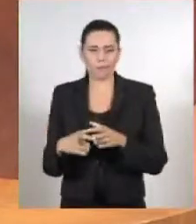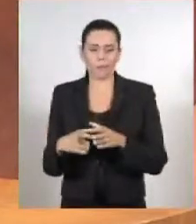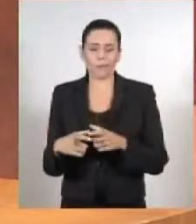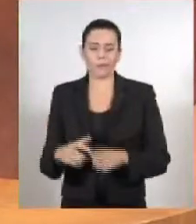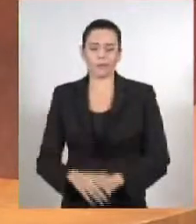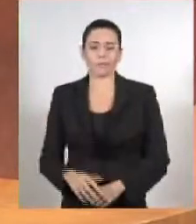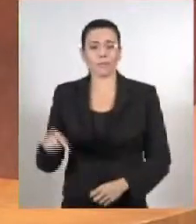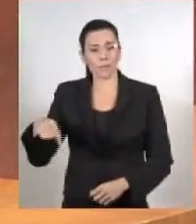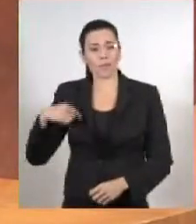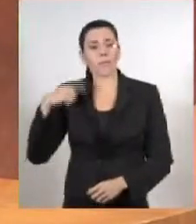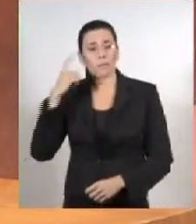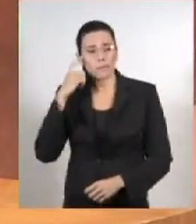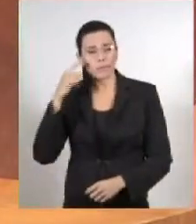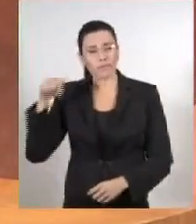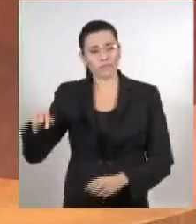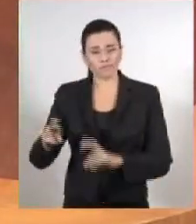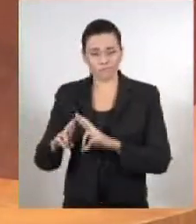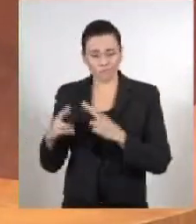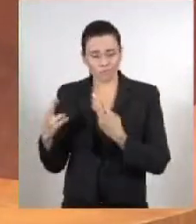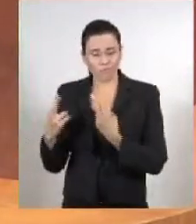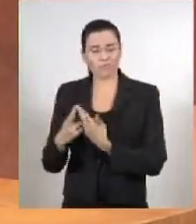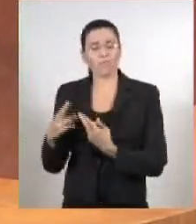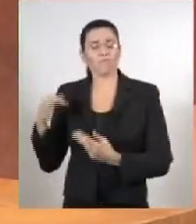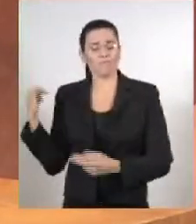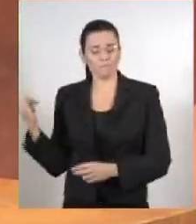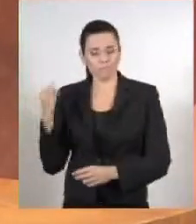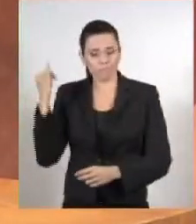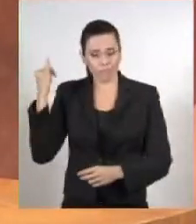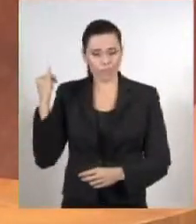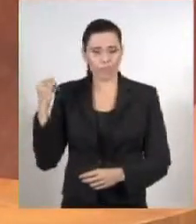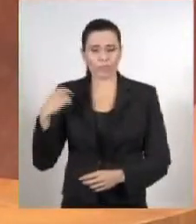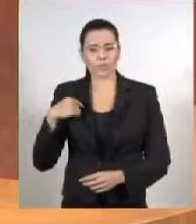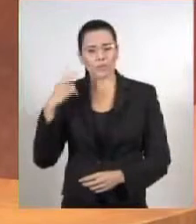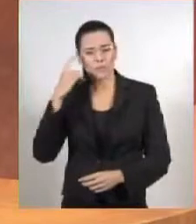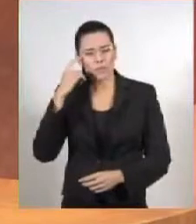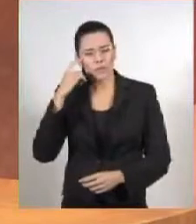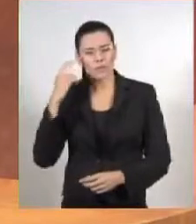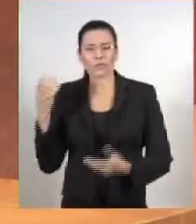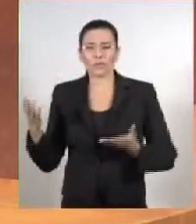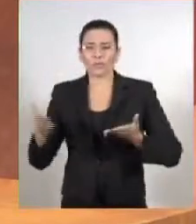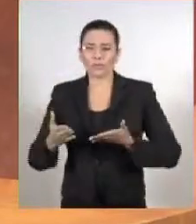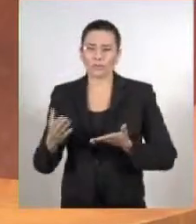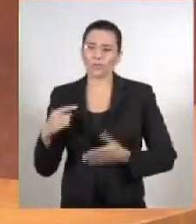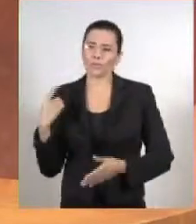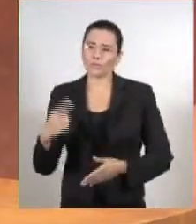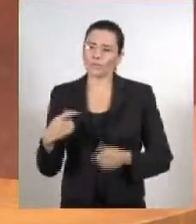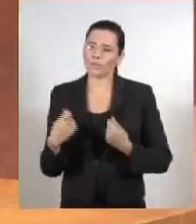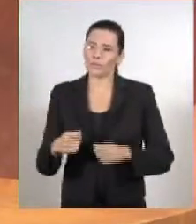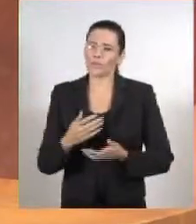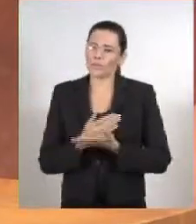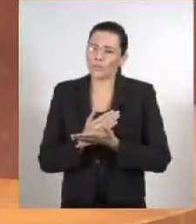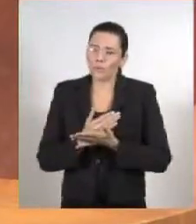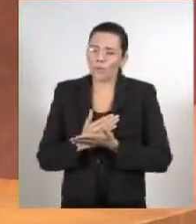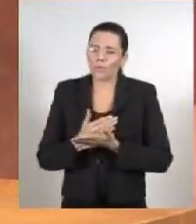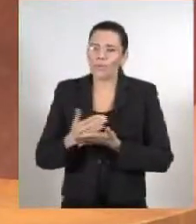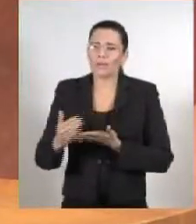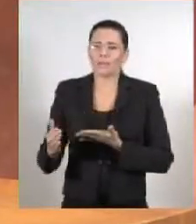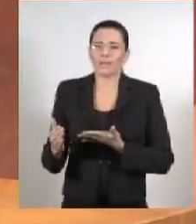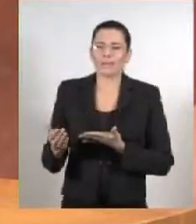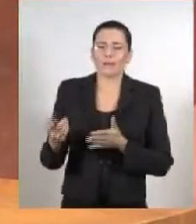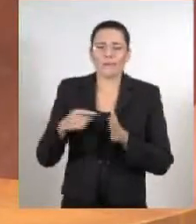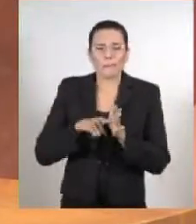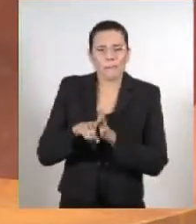foi importante, eu acredito que é um marco hoje para nós começarmos realmente a encontrar soluções para